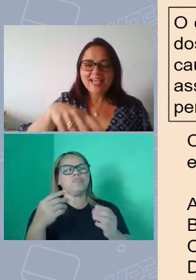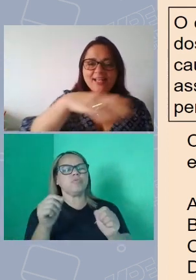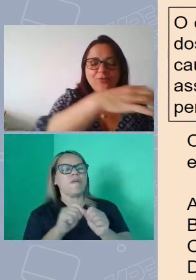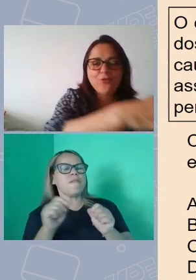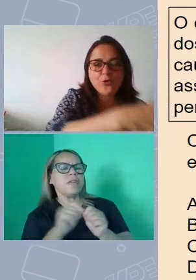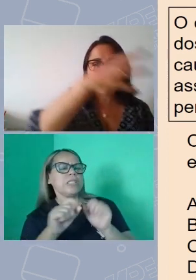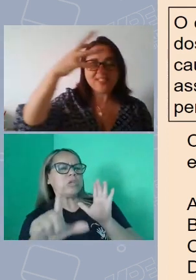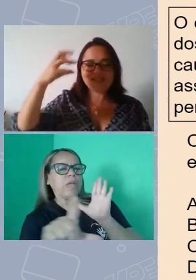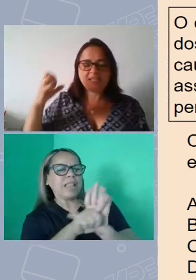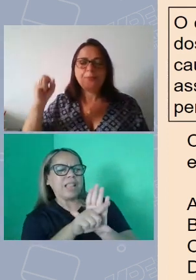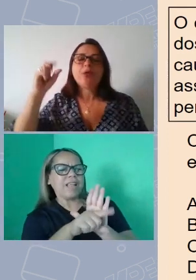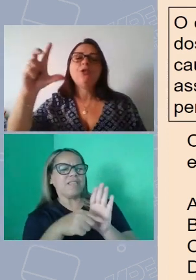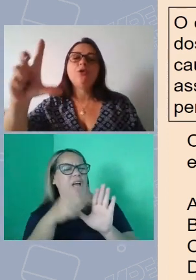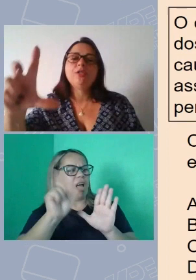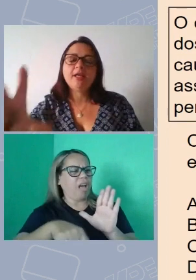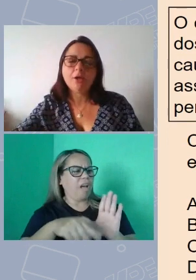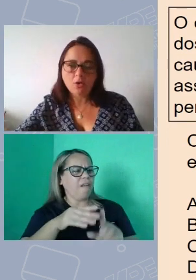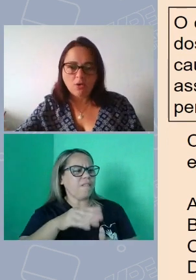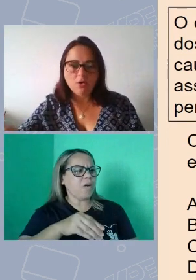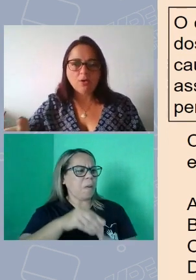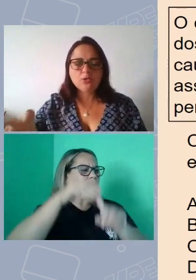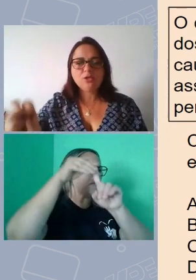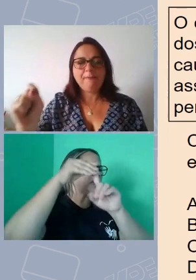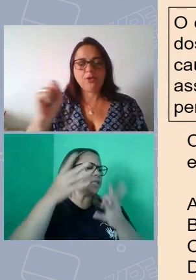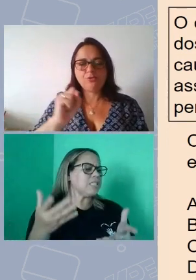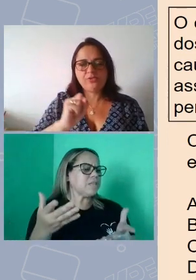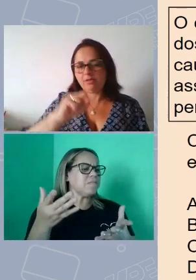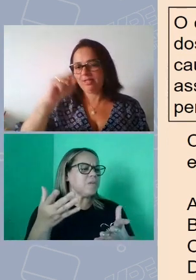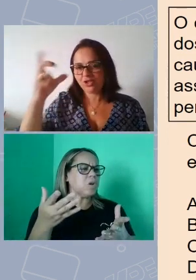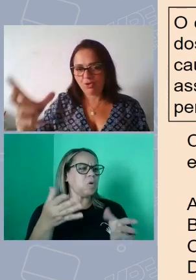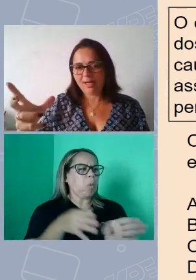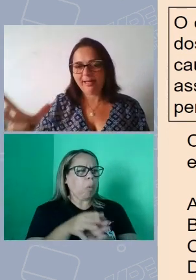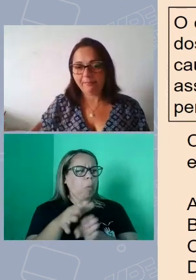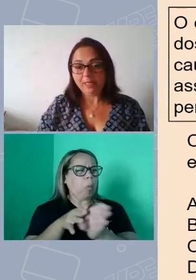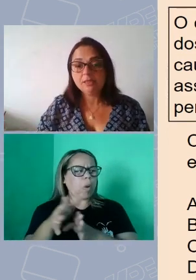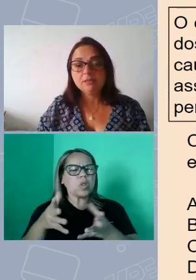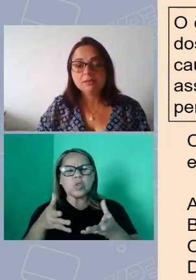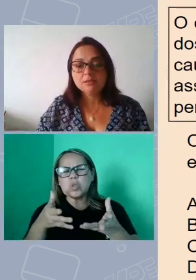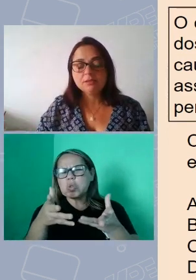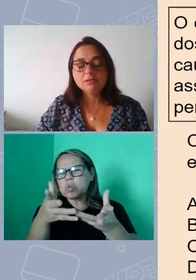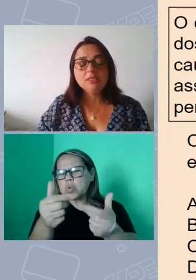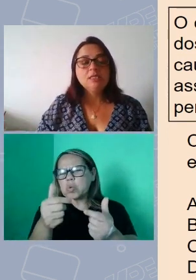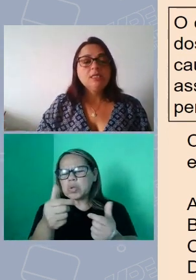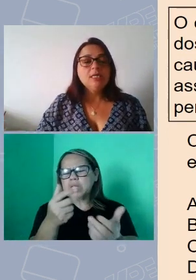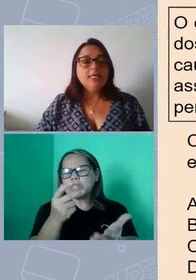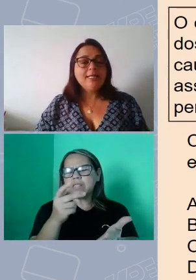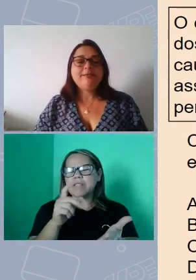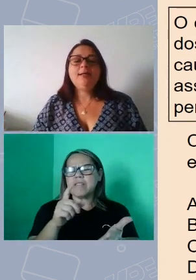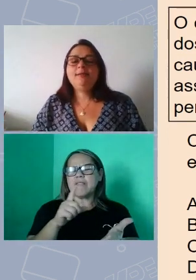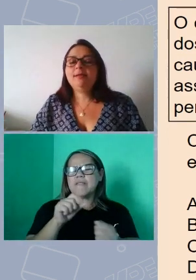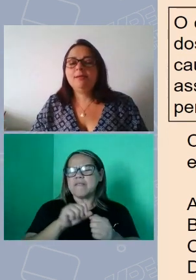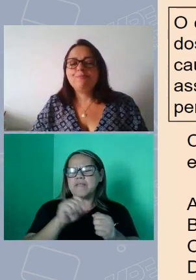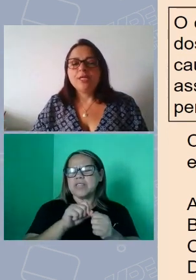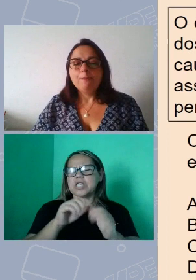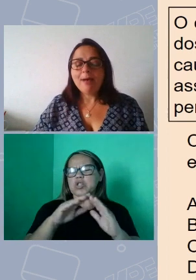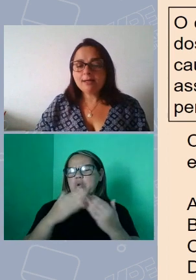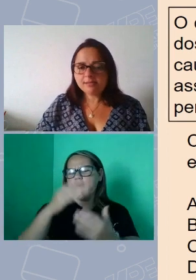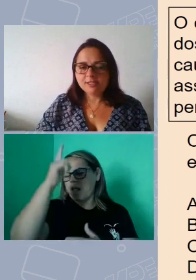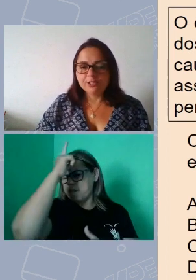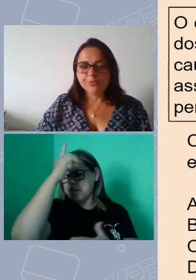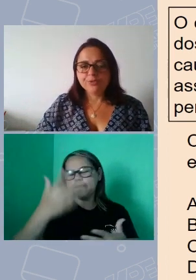ele foi o princípio que norteou toda a produção da escola alemã letra D